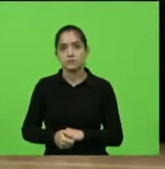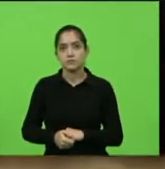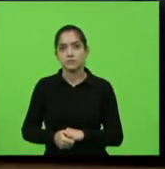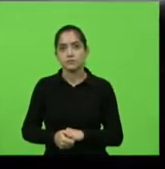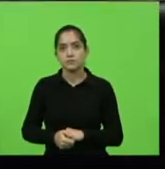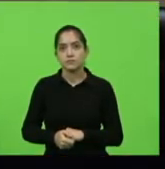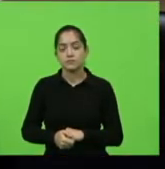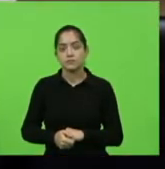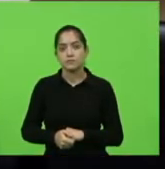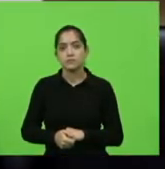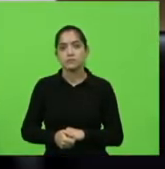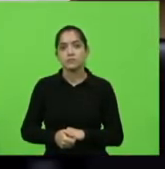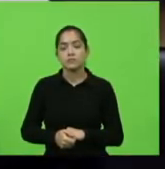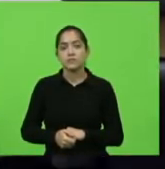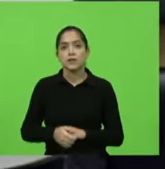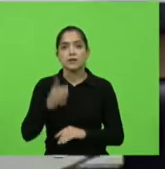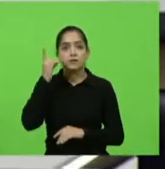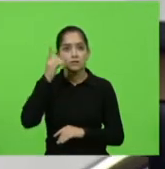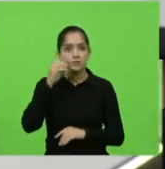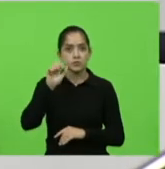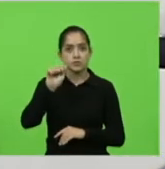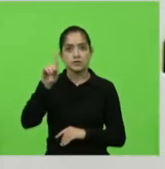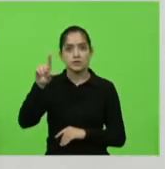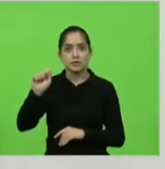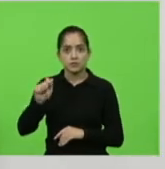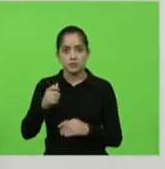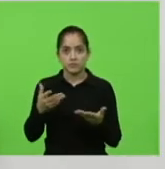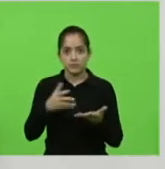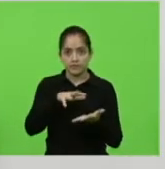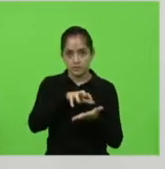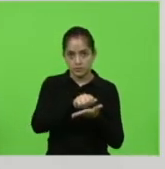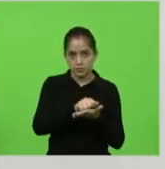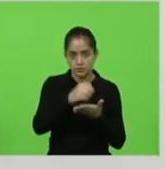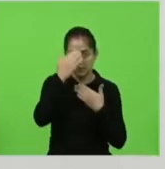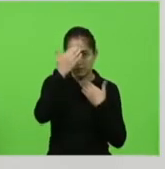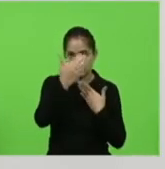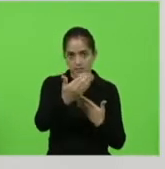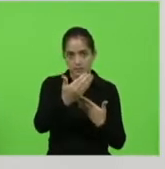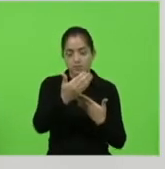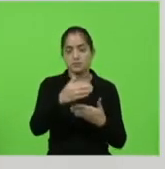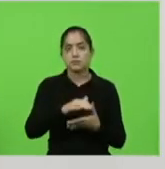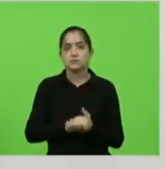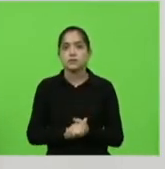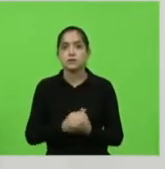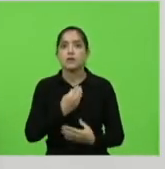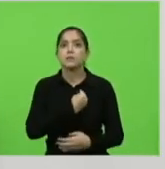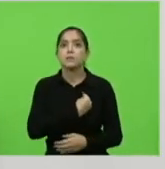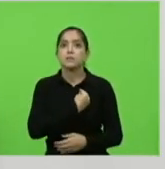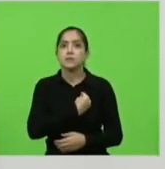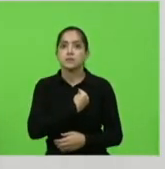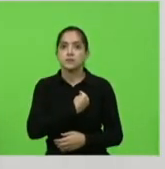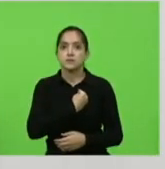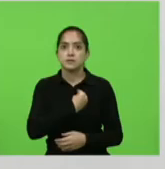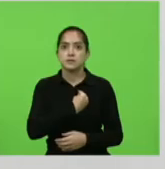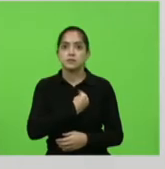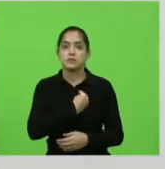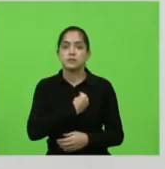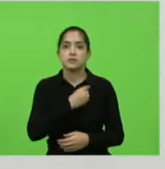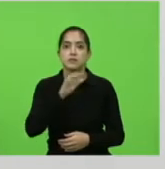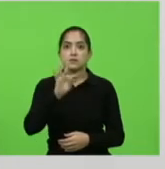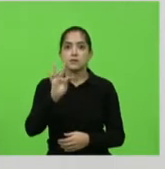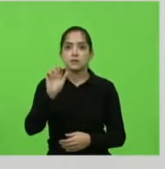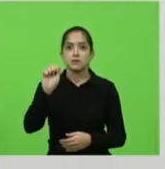eu. Eu posso fazer um registro rapidinho aqui? Queria agradecer e registrar a presença da doutora Tami